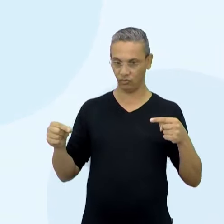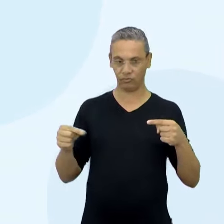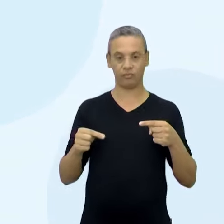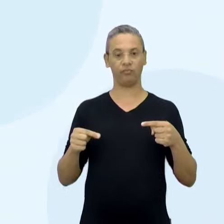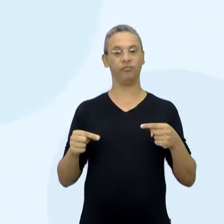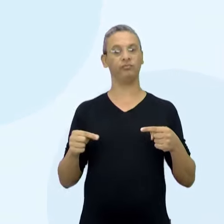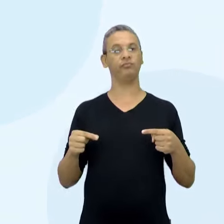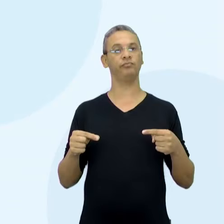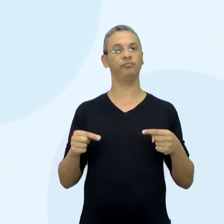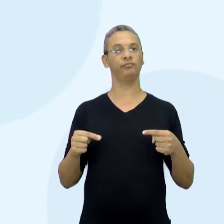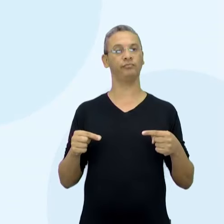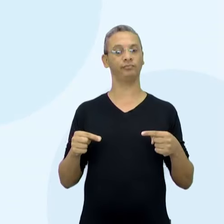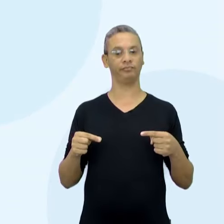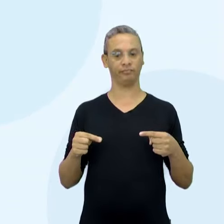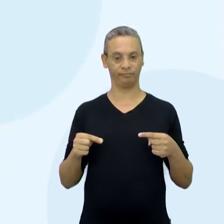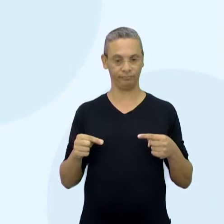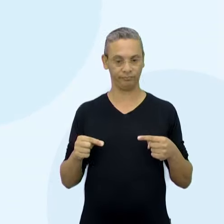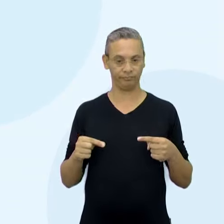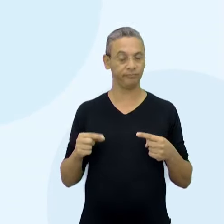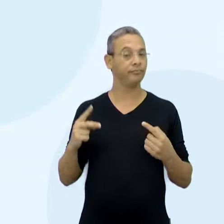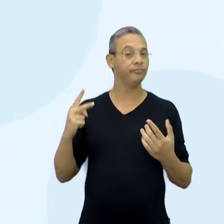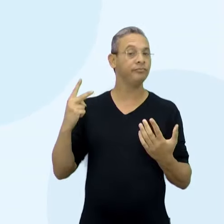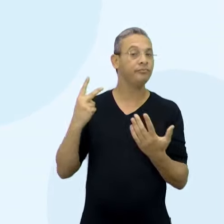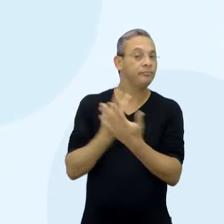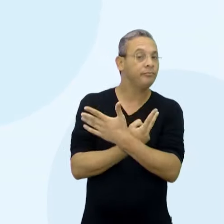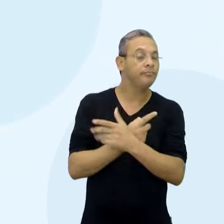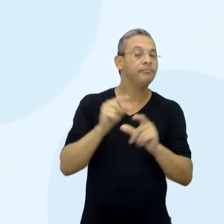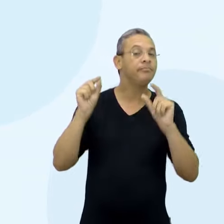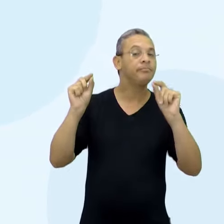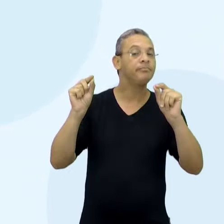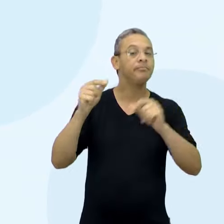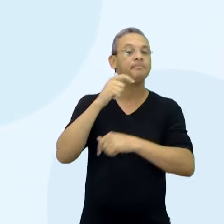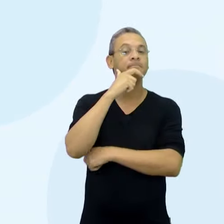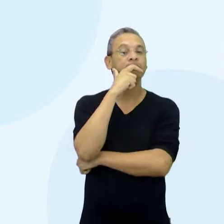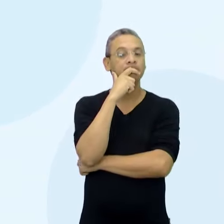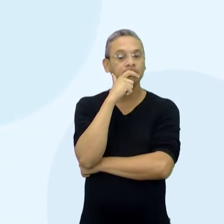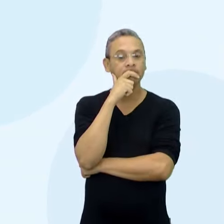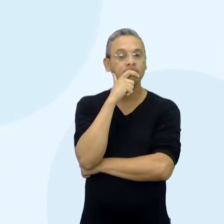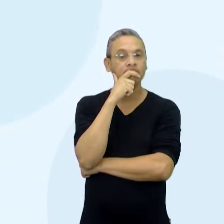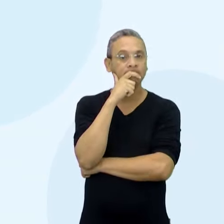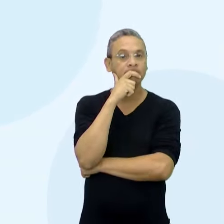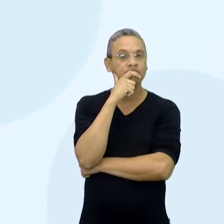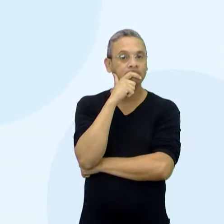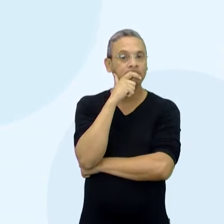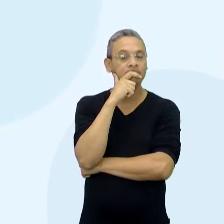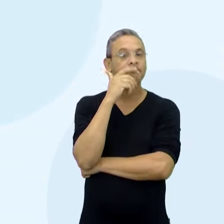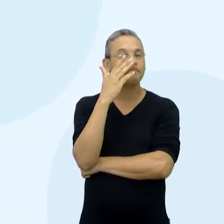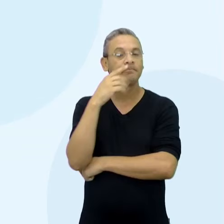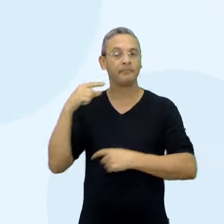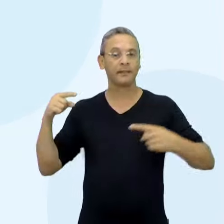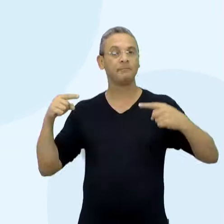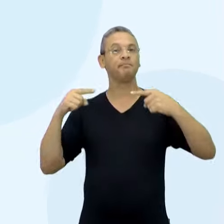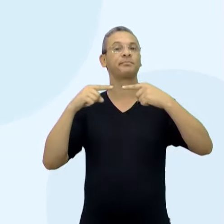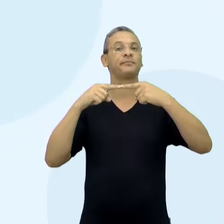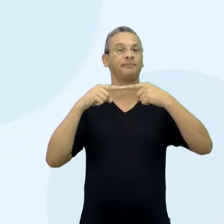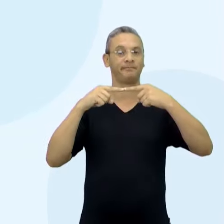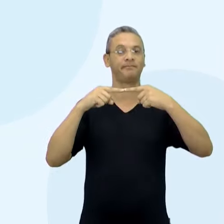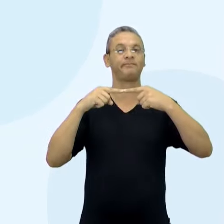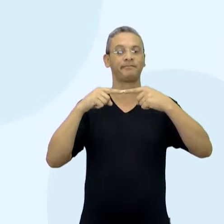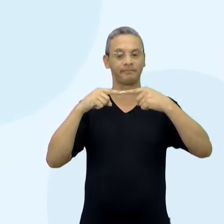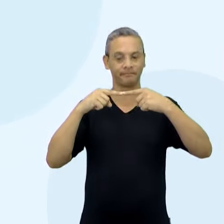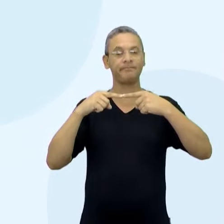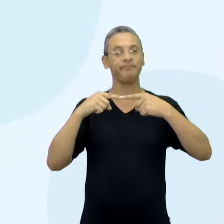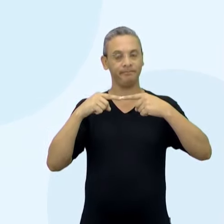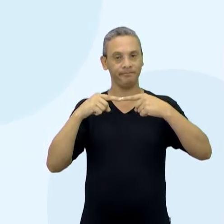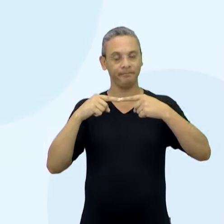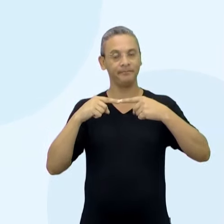aqui no outro polo da pilha? eu estabeleço uma ligação. Esse fio aí tem que ser um